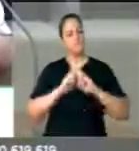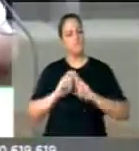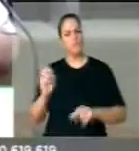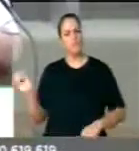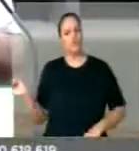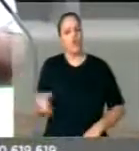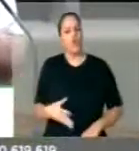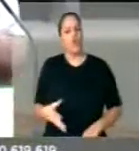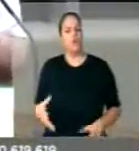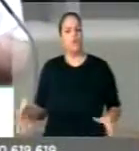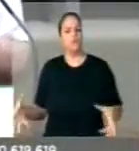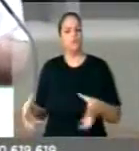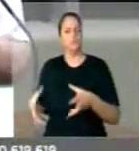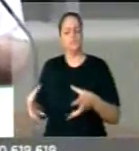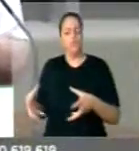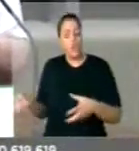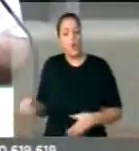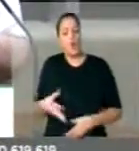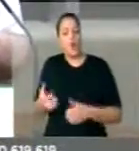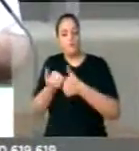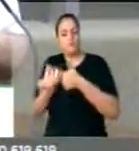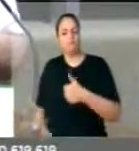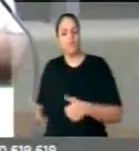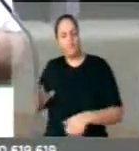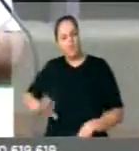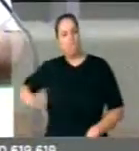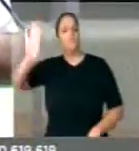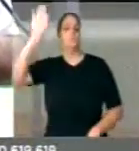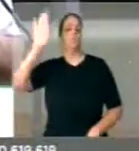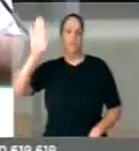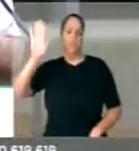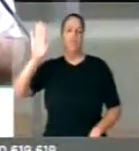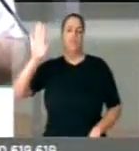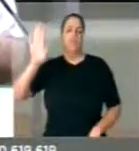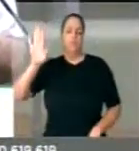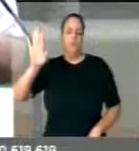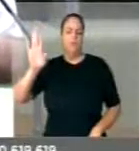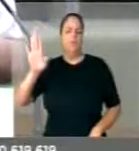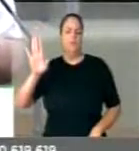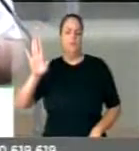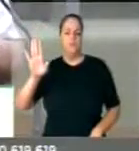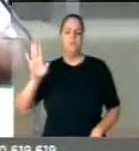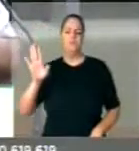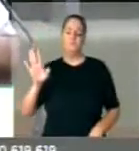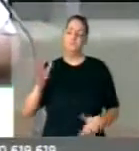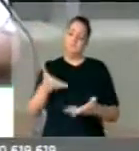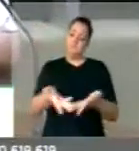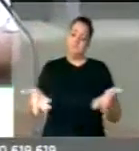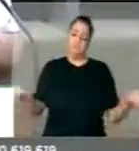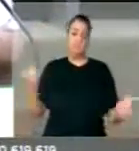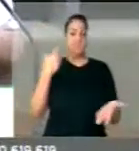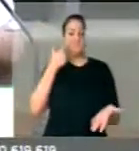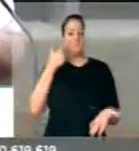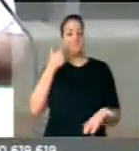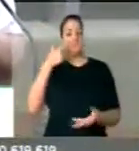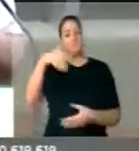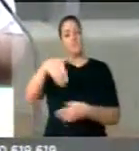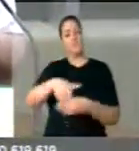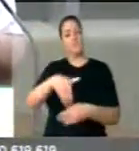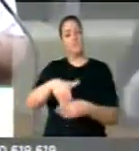Câmara e submete à decisão soberana dos senhores e senhoras parlamentares não apenas